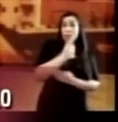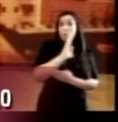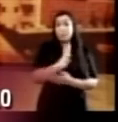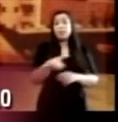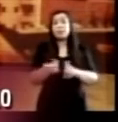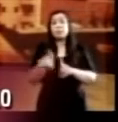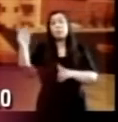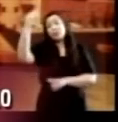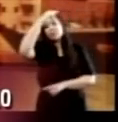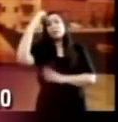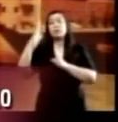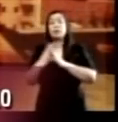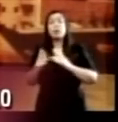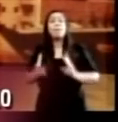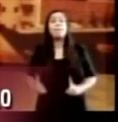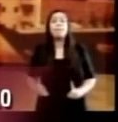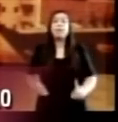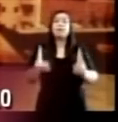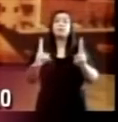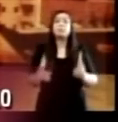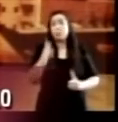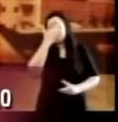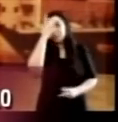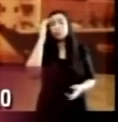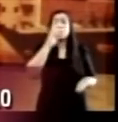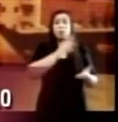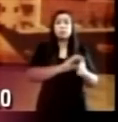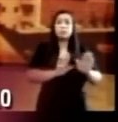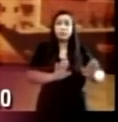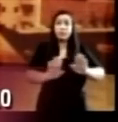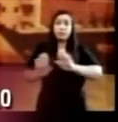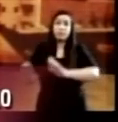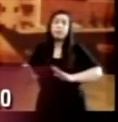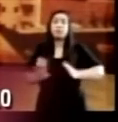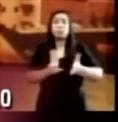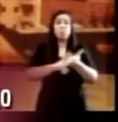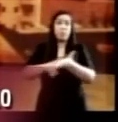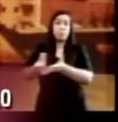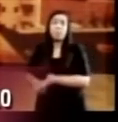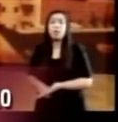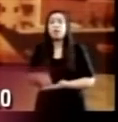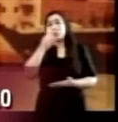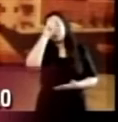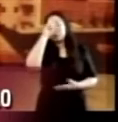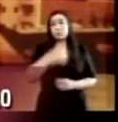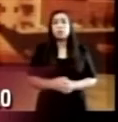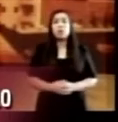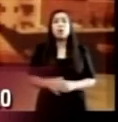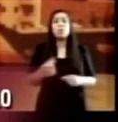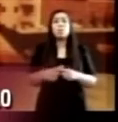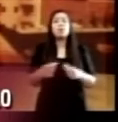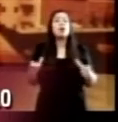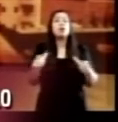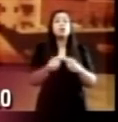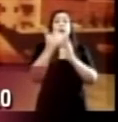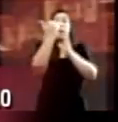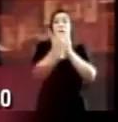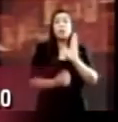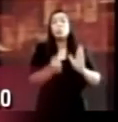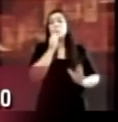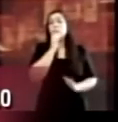com praticamente a mesma quantidade de pacientes internados. Por que a redução no número de internados ainda não